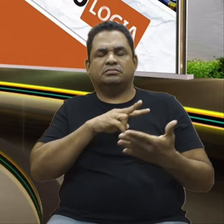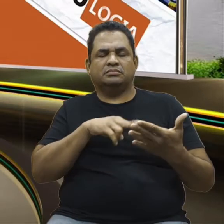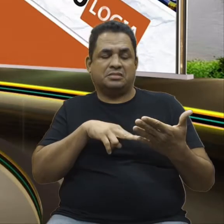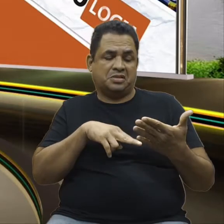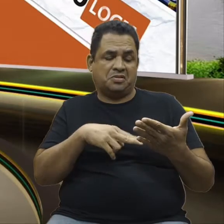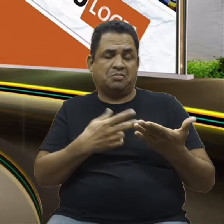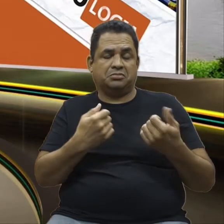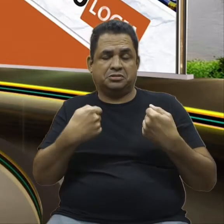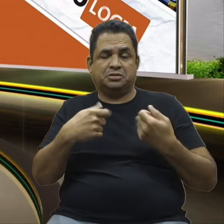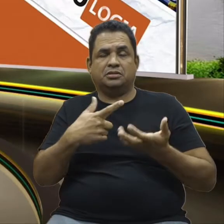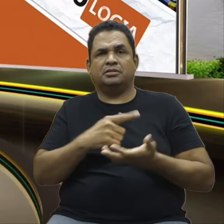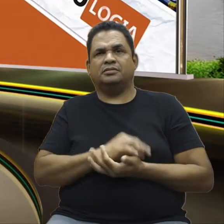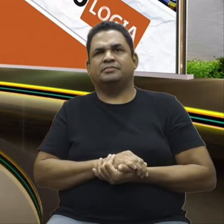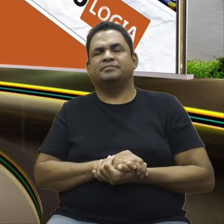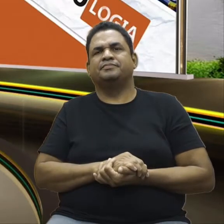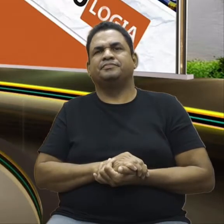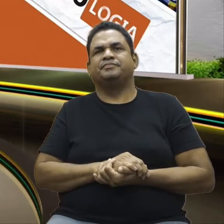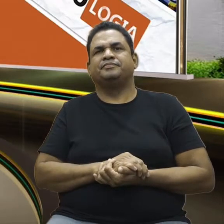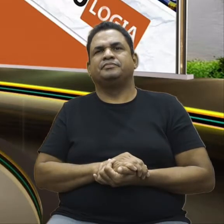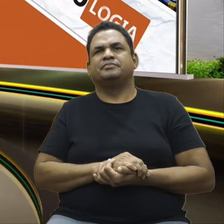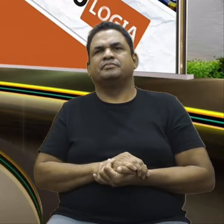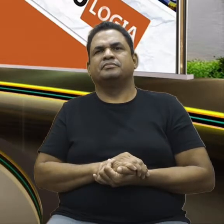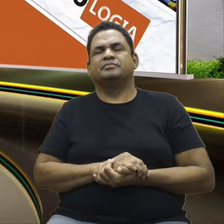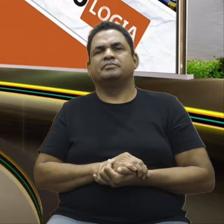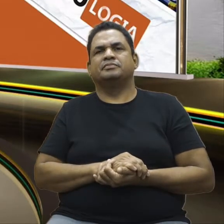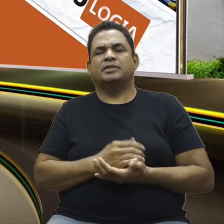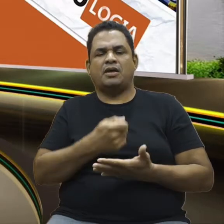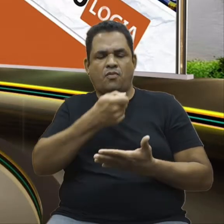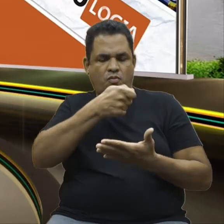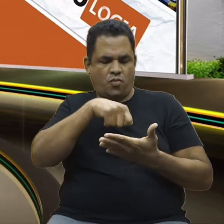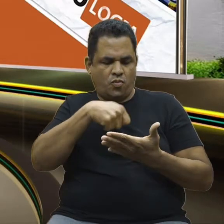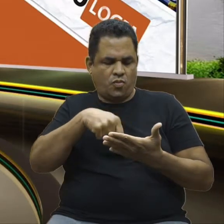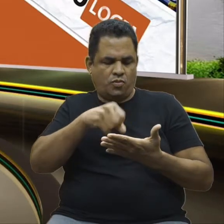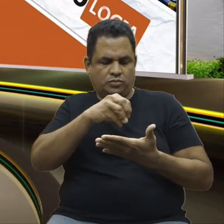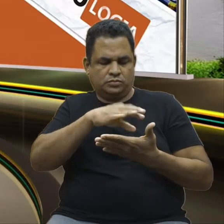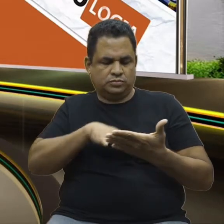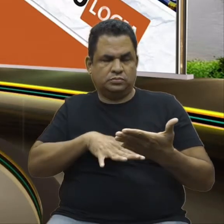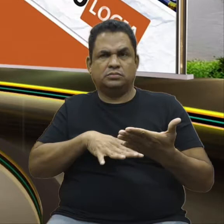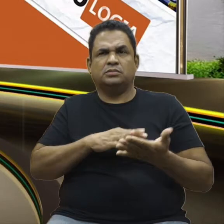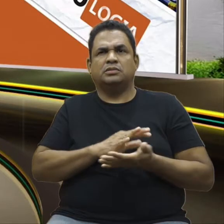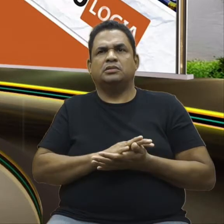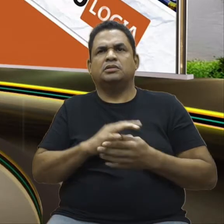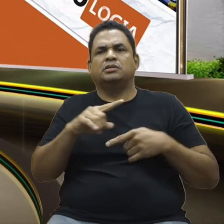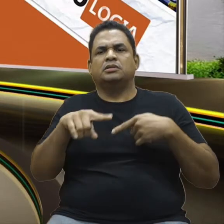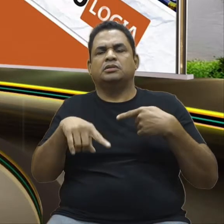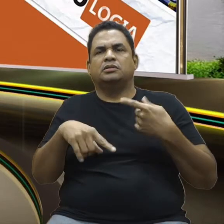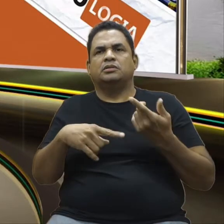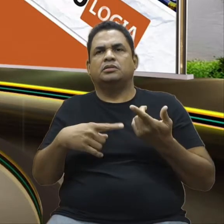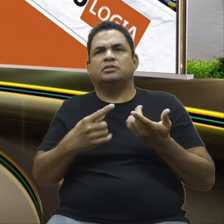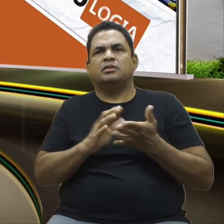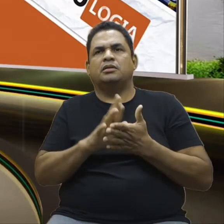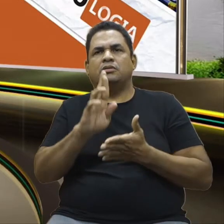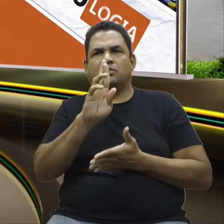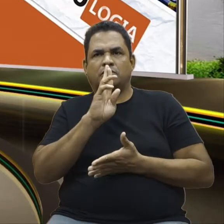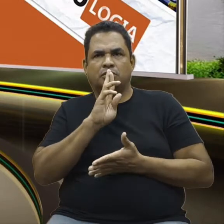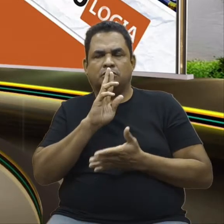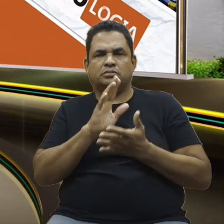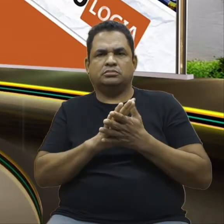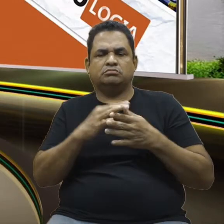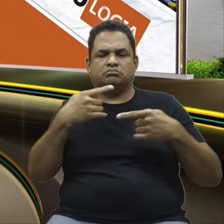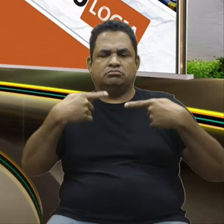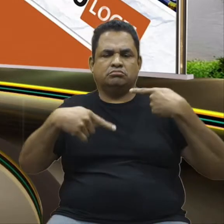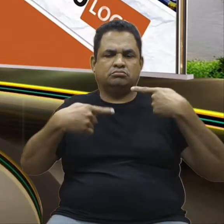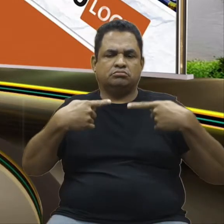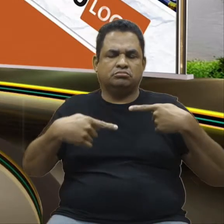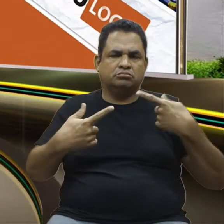pedaço, não. Então, a gente vai corrigir agora a atividade e verificar as respostas e discutir um pouquinho mais,